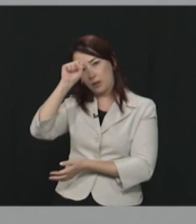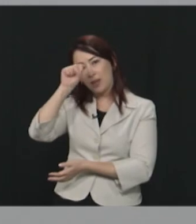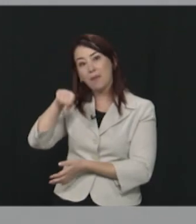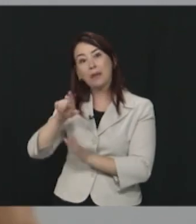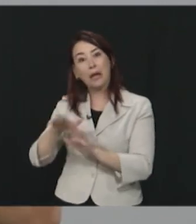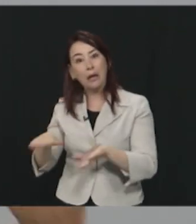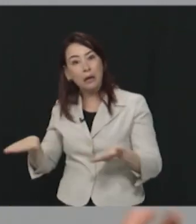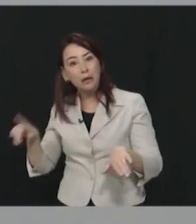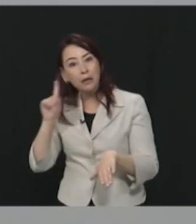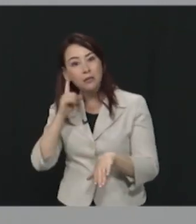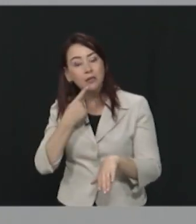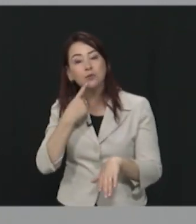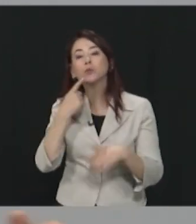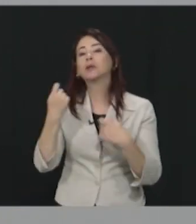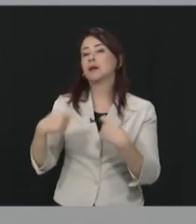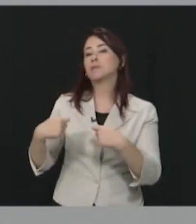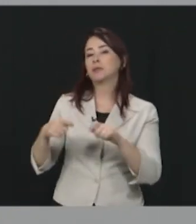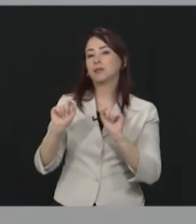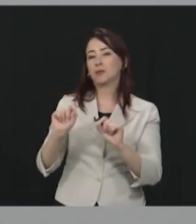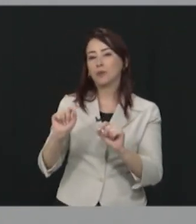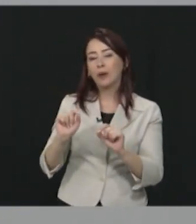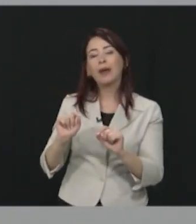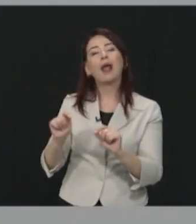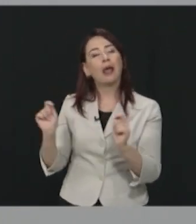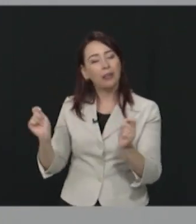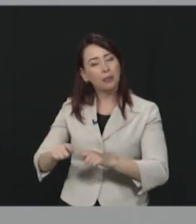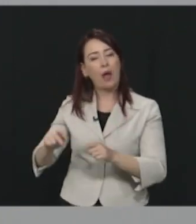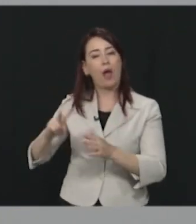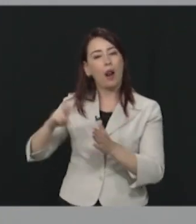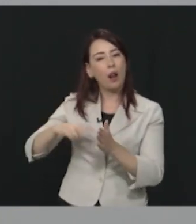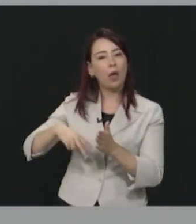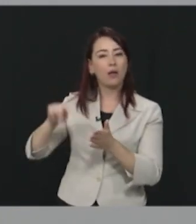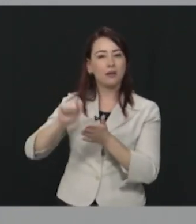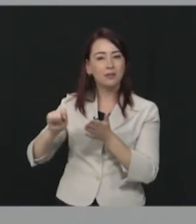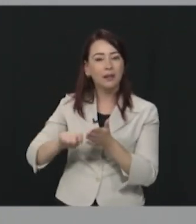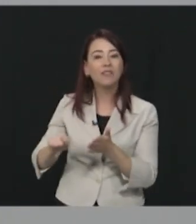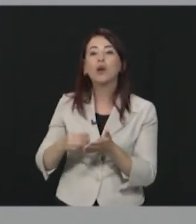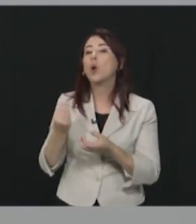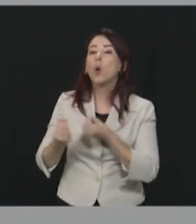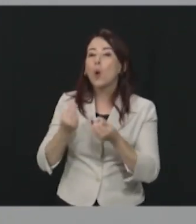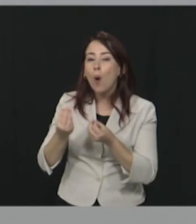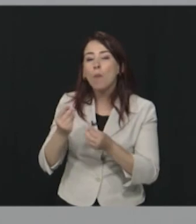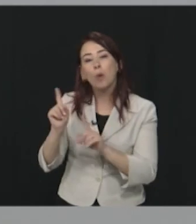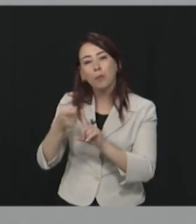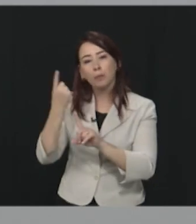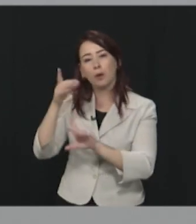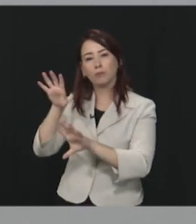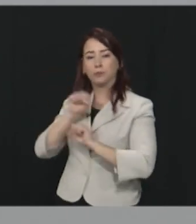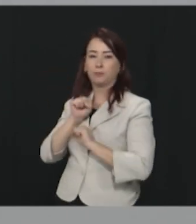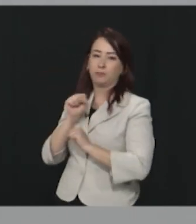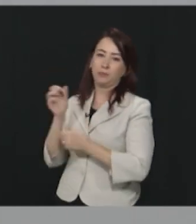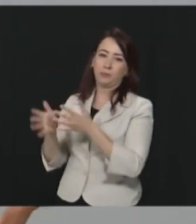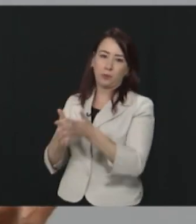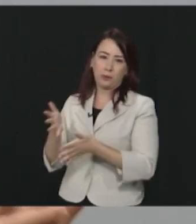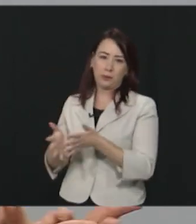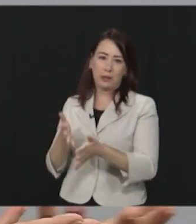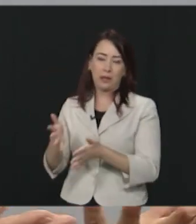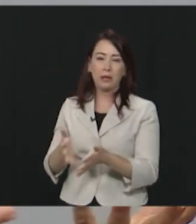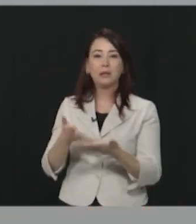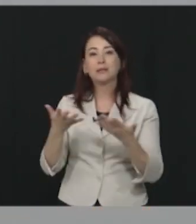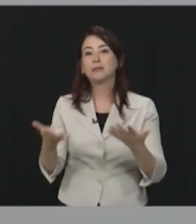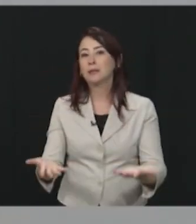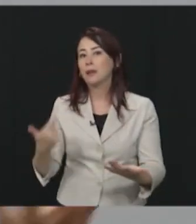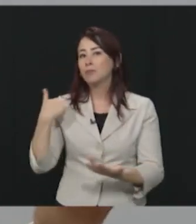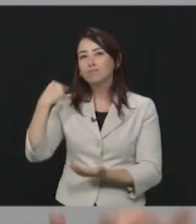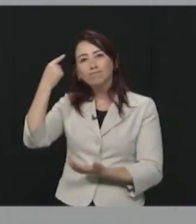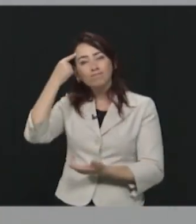surda desenvolve a habilidade de leitura e escrita por meio da língua de sinais. Eu acho que isso tem que ficar